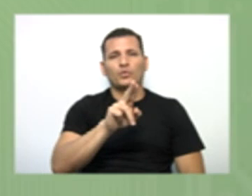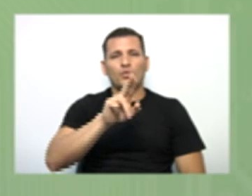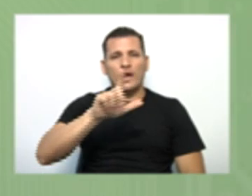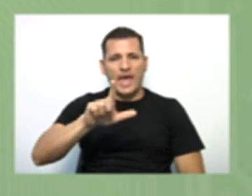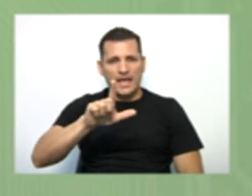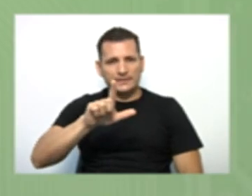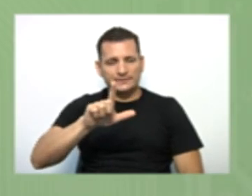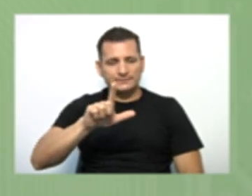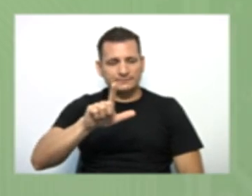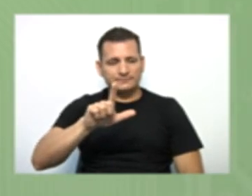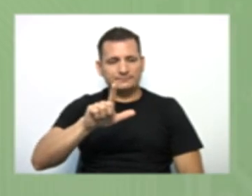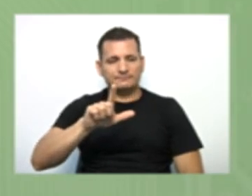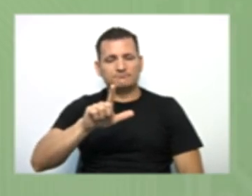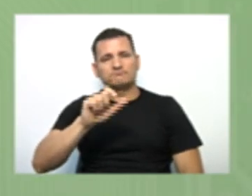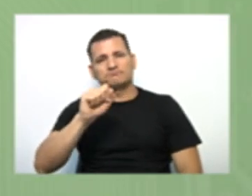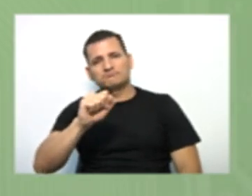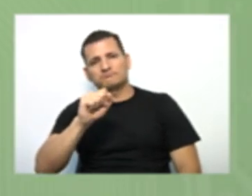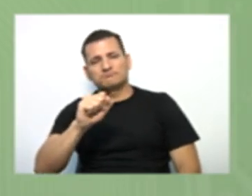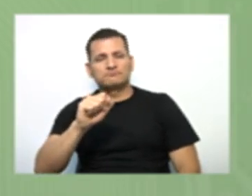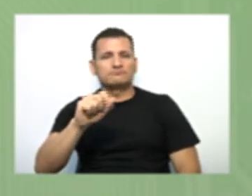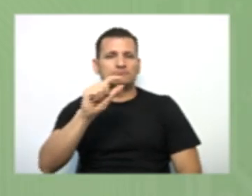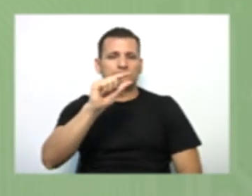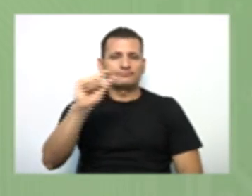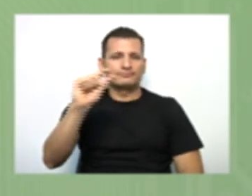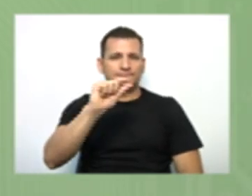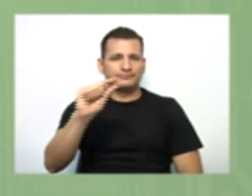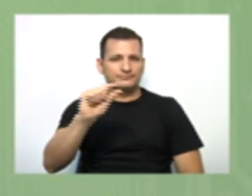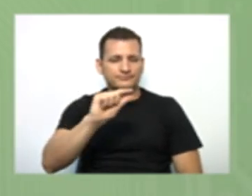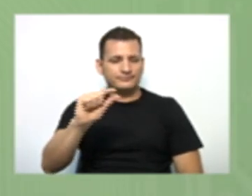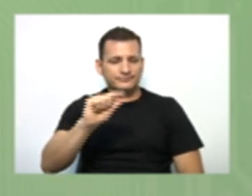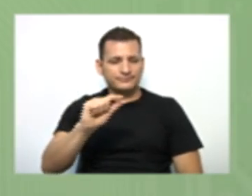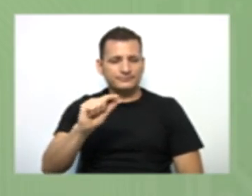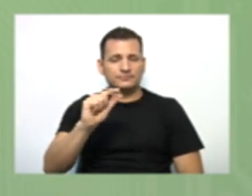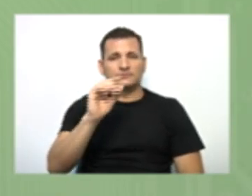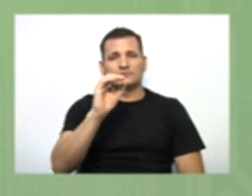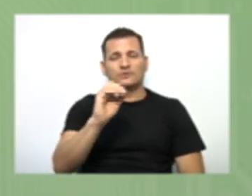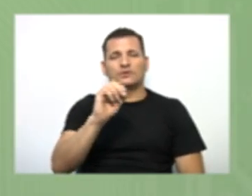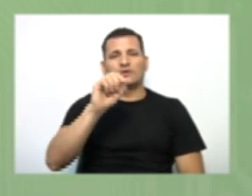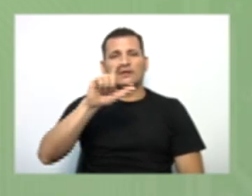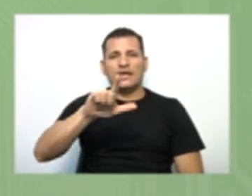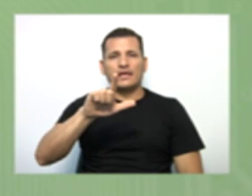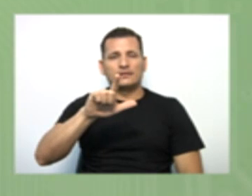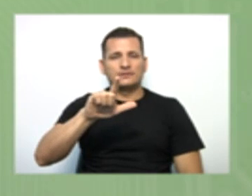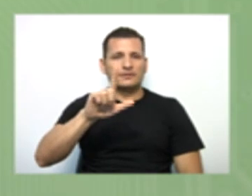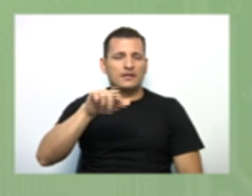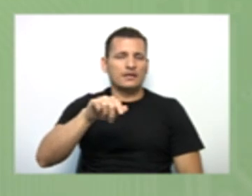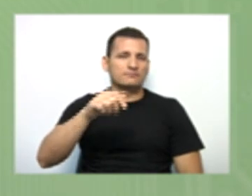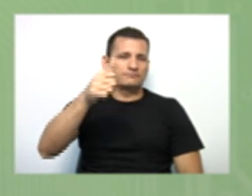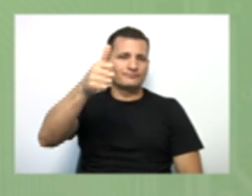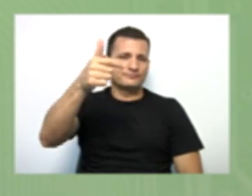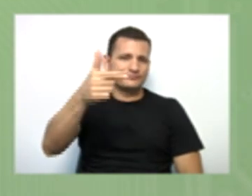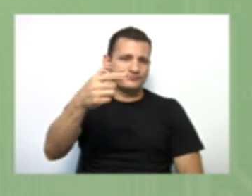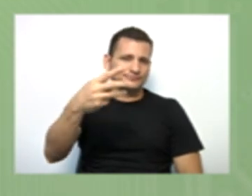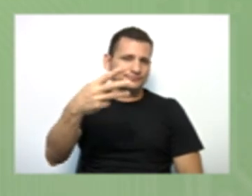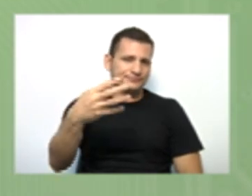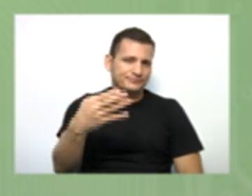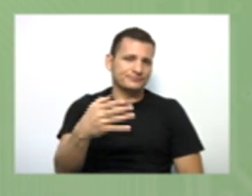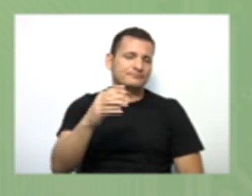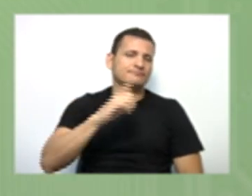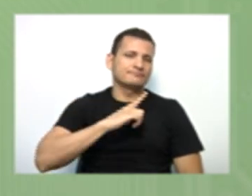ordenada. Você pode criar uma lista no seu site. A OL, que é uma lista ordenada, que essas